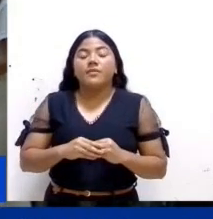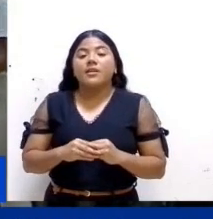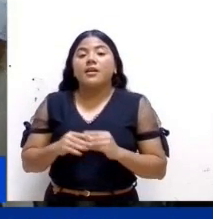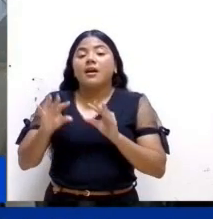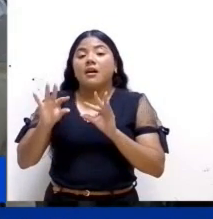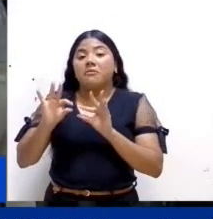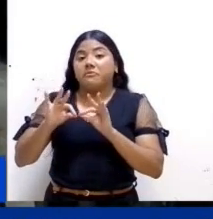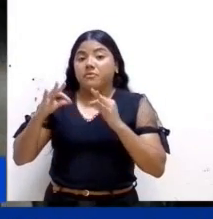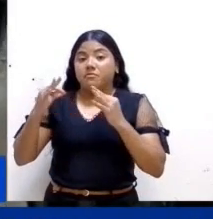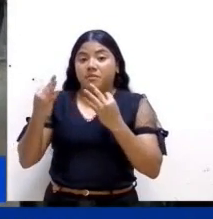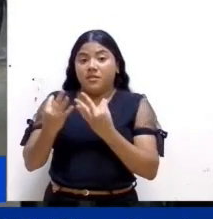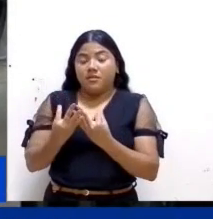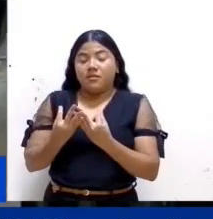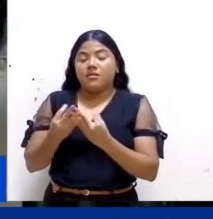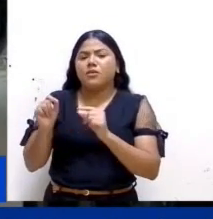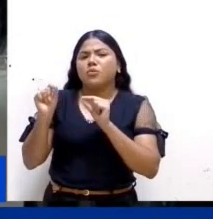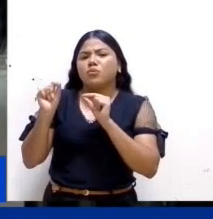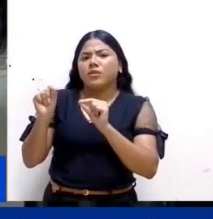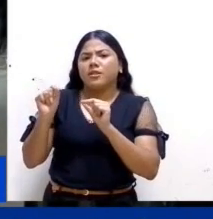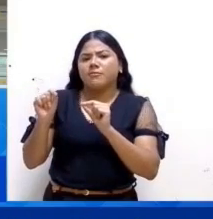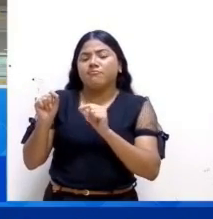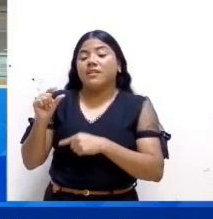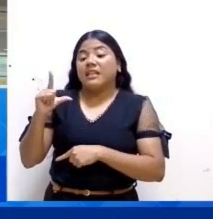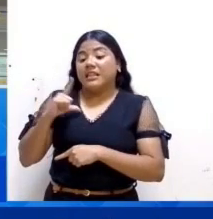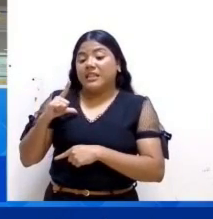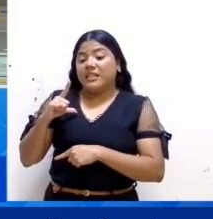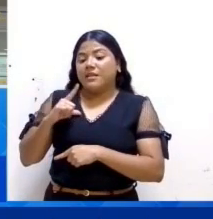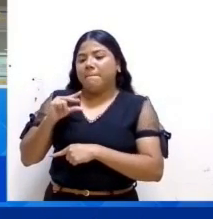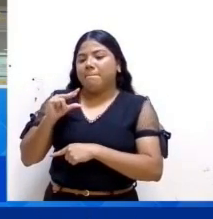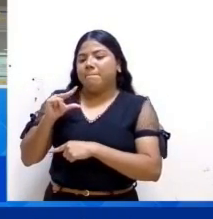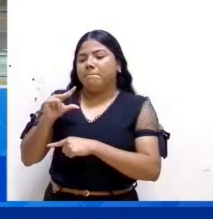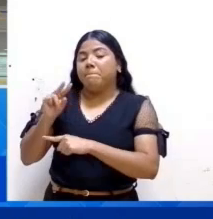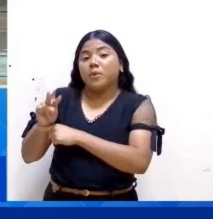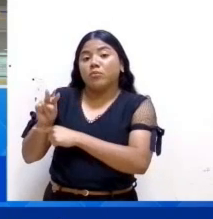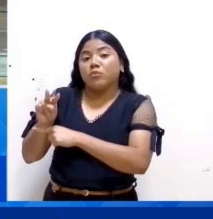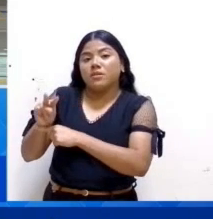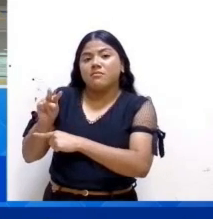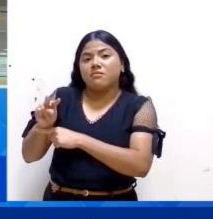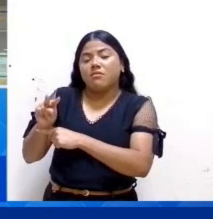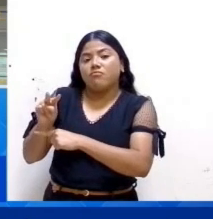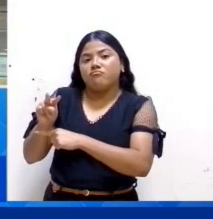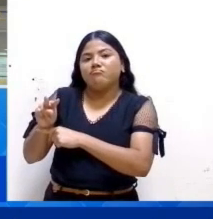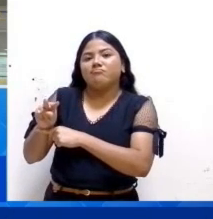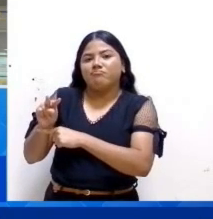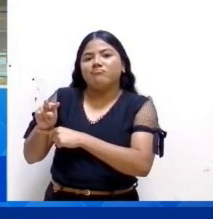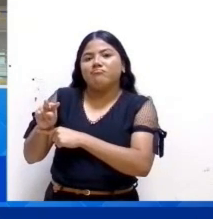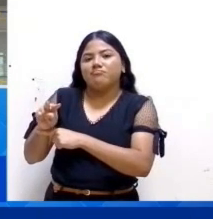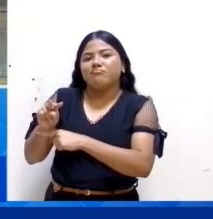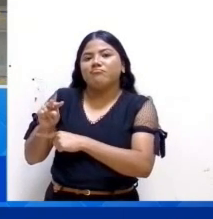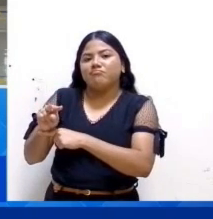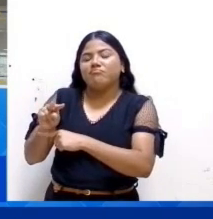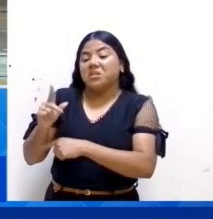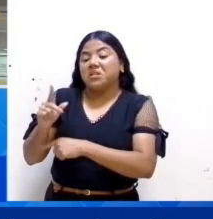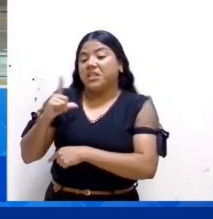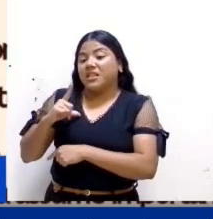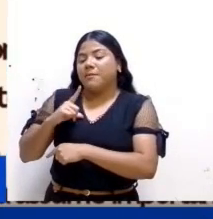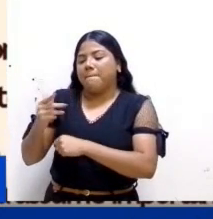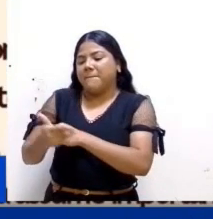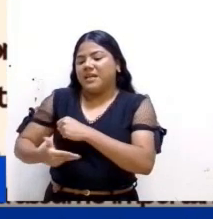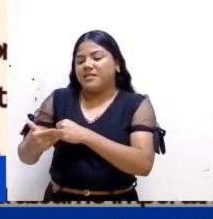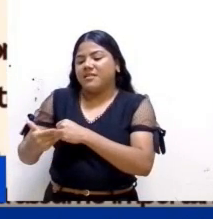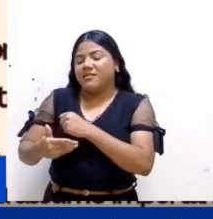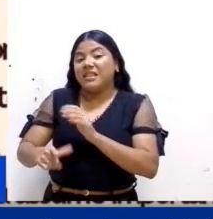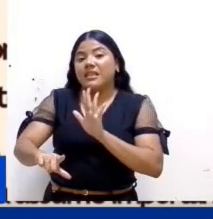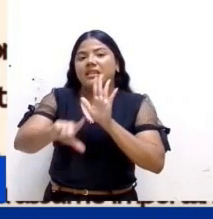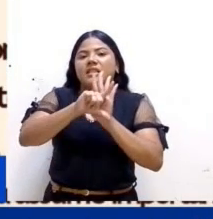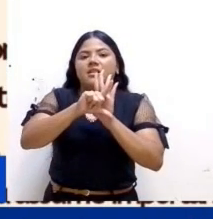imagem família, ampla do auditório, ela tem proteção no maior, na maior lei do nosso